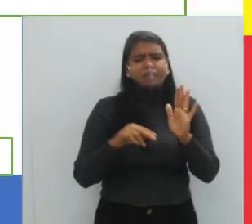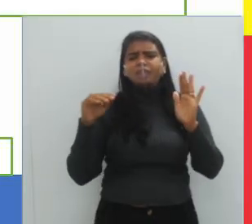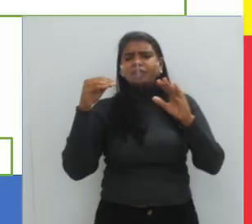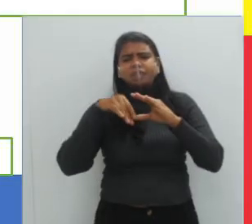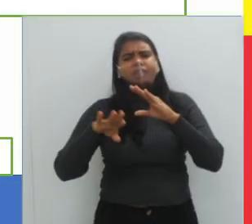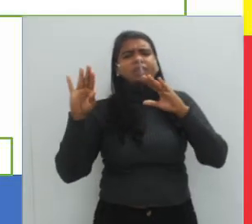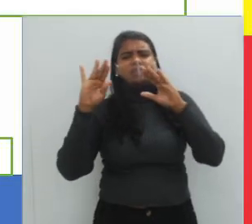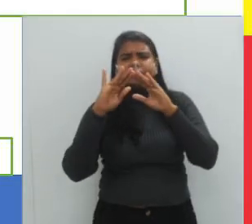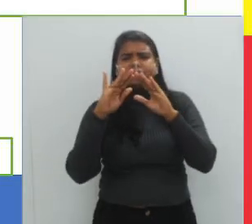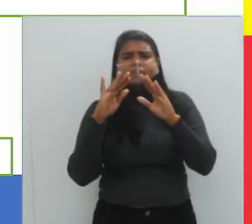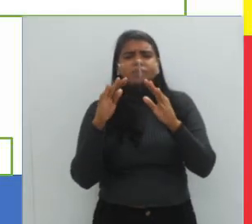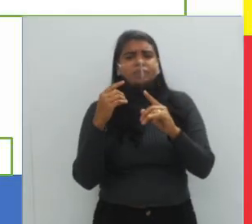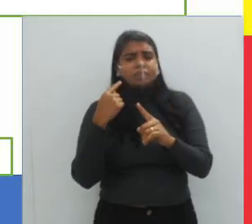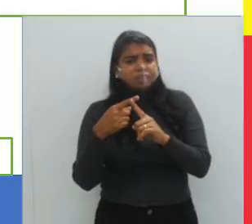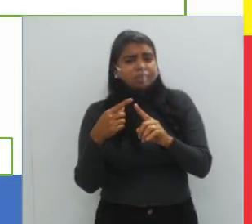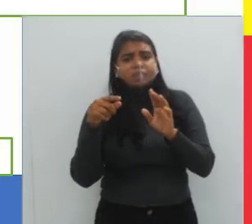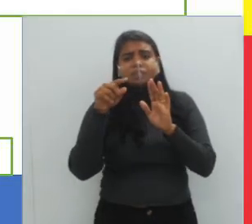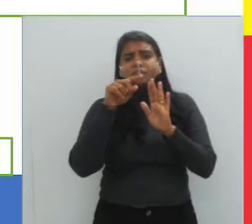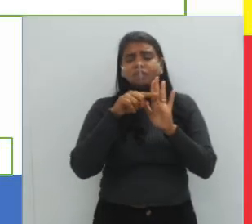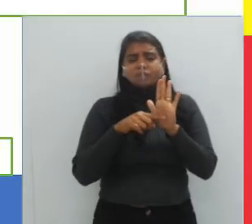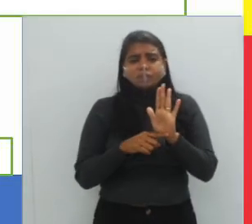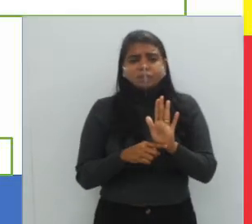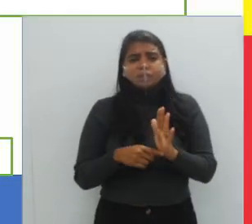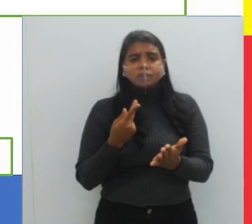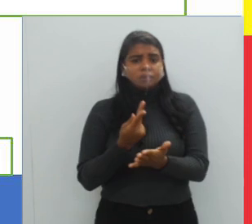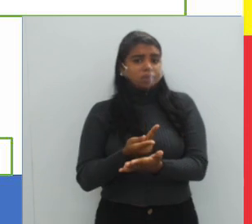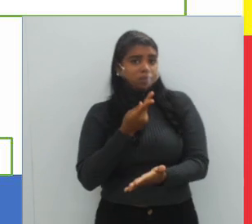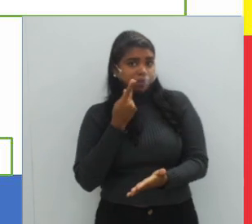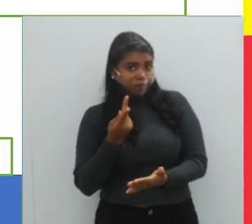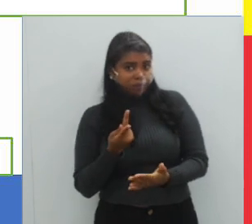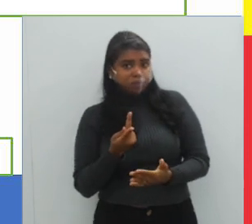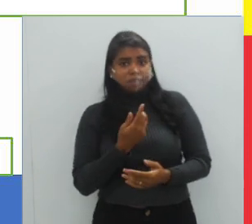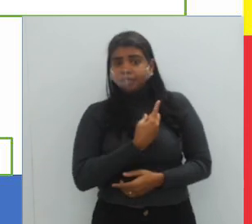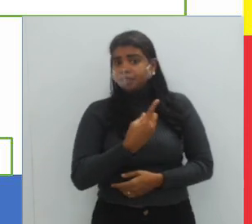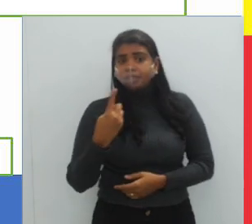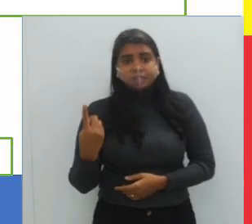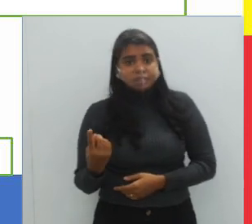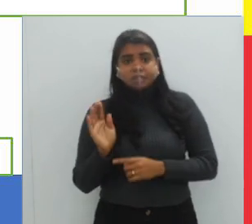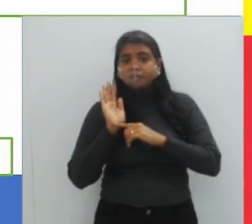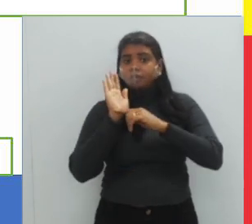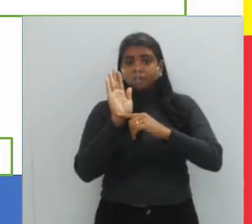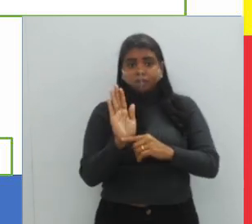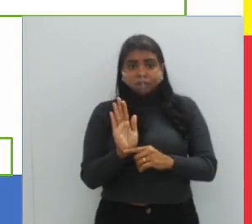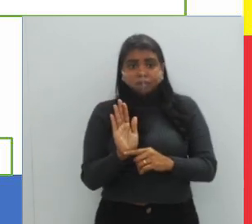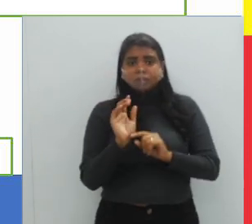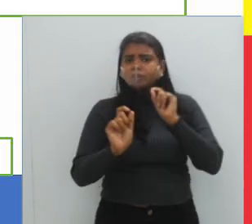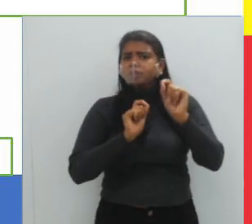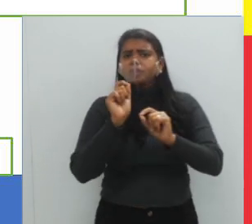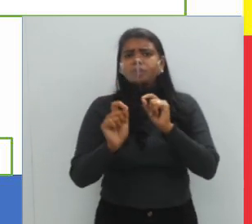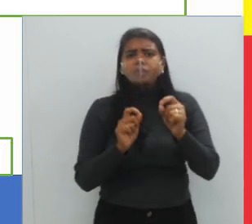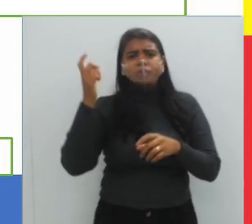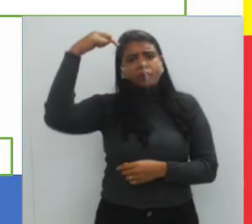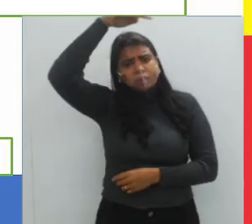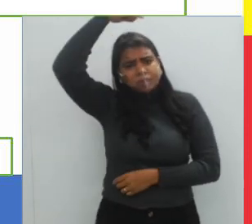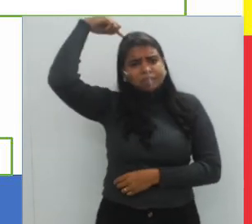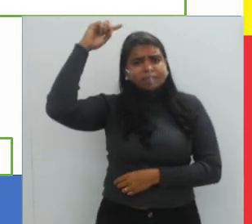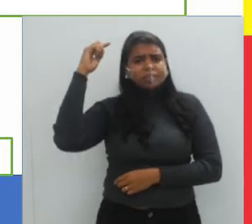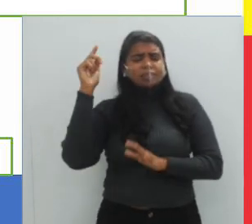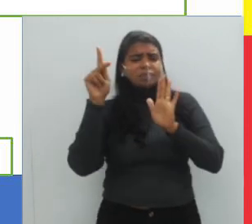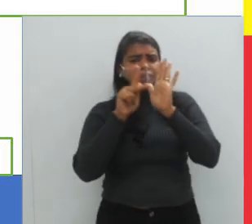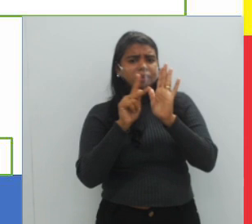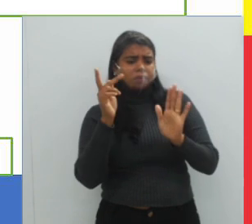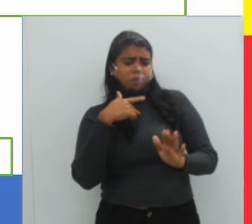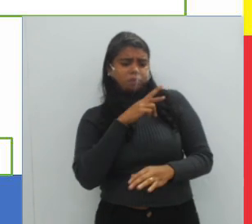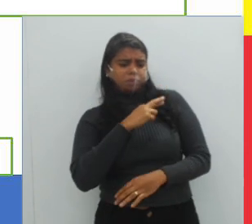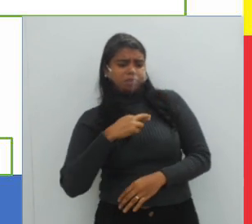de pessoas do mundo, a pluralidade, cada uma mostrando o que é sagrado para